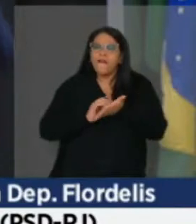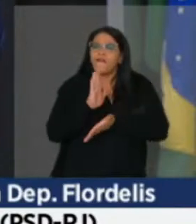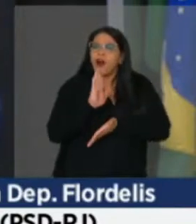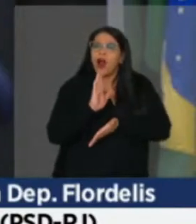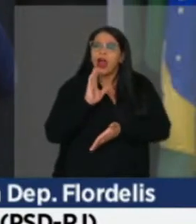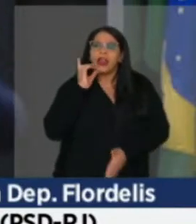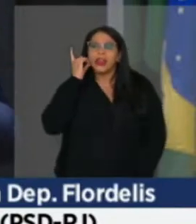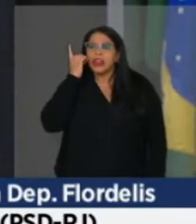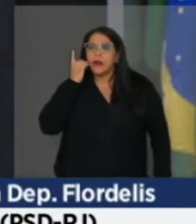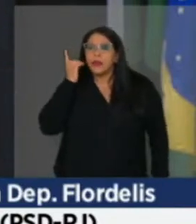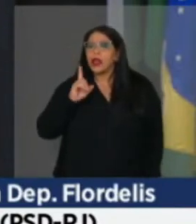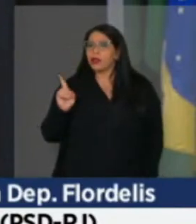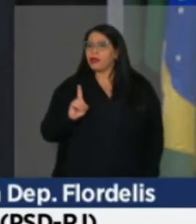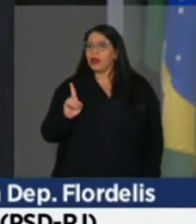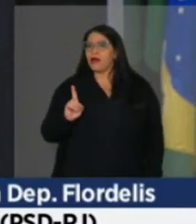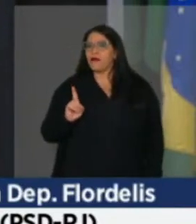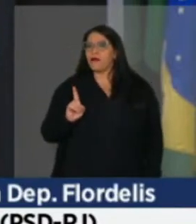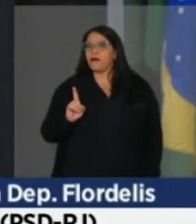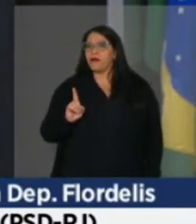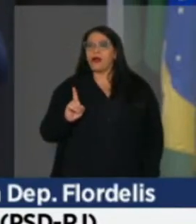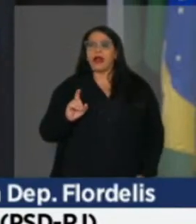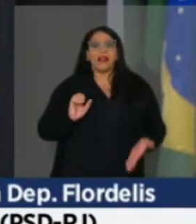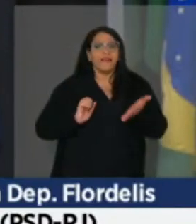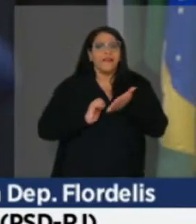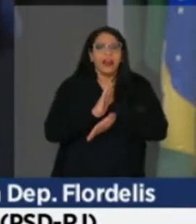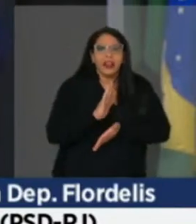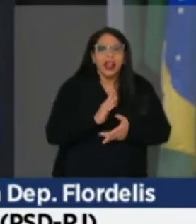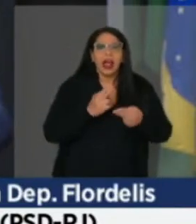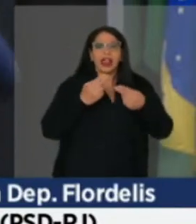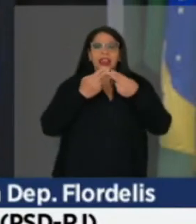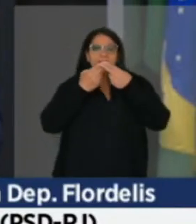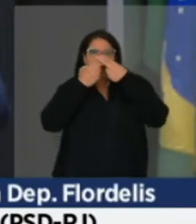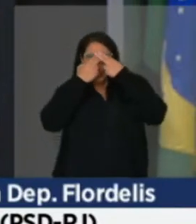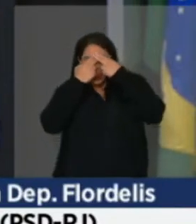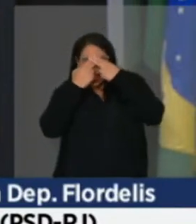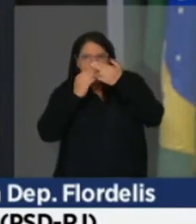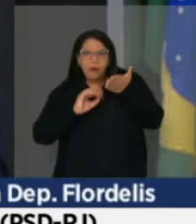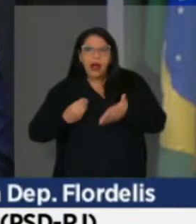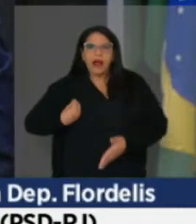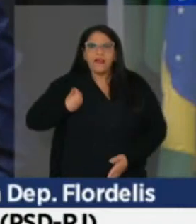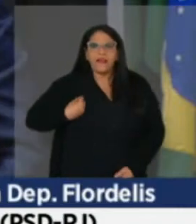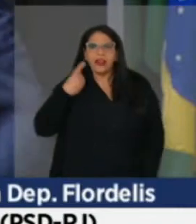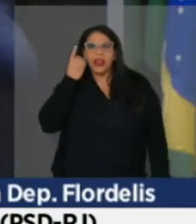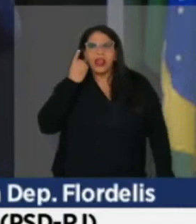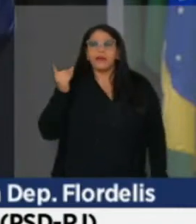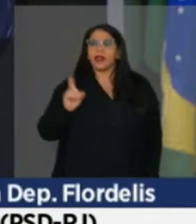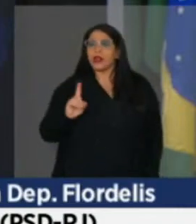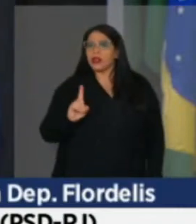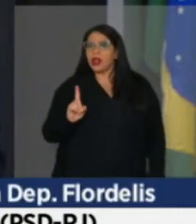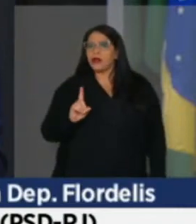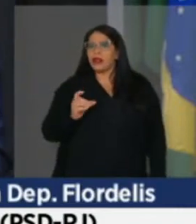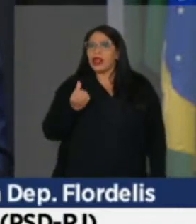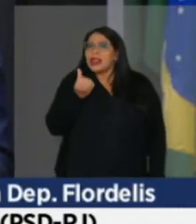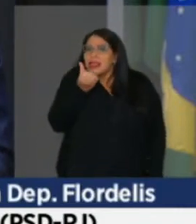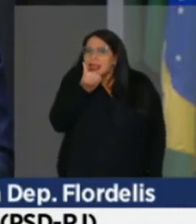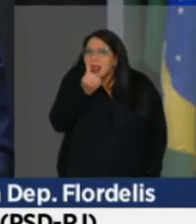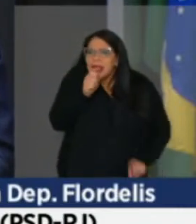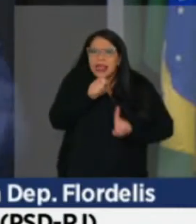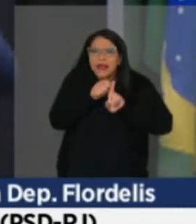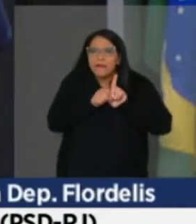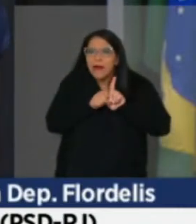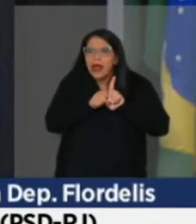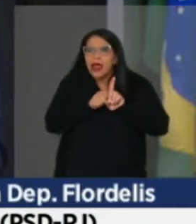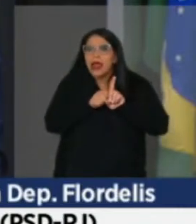essa história de vida. Não maculem a história de vida dos senhores e das senhoras. 6 meses